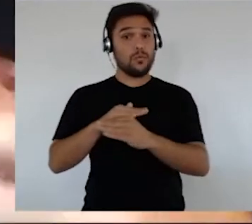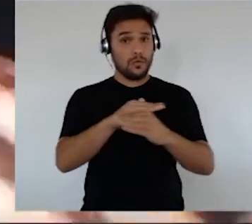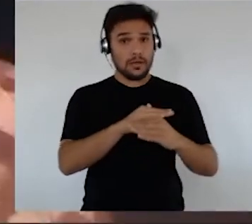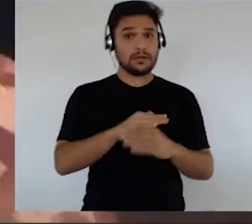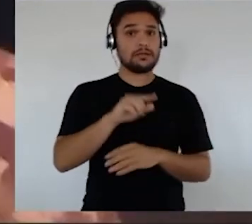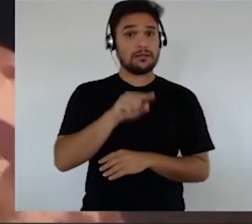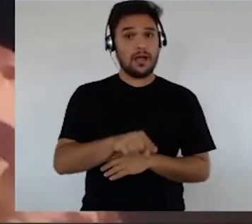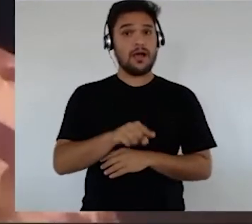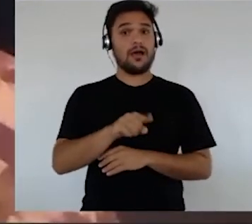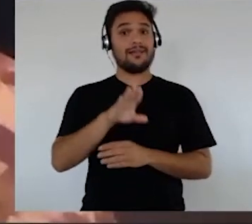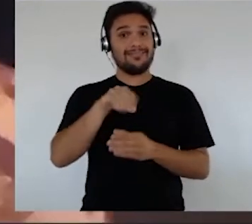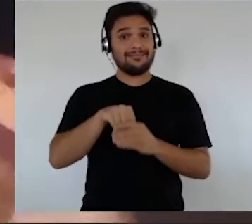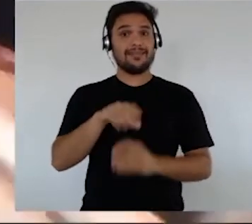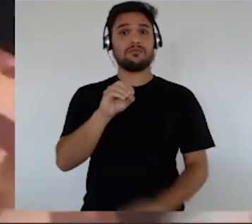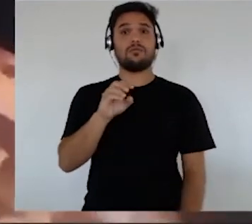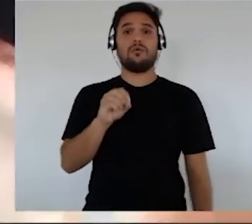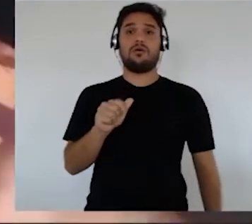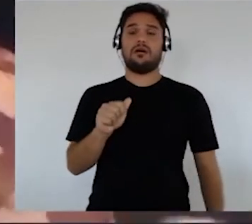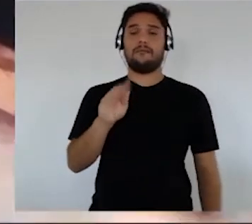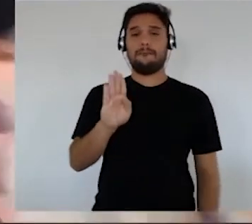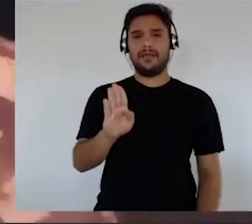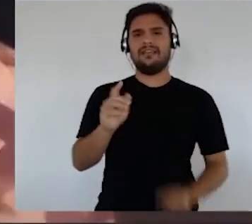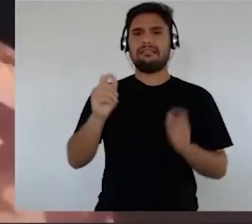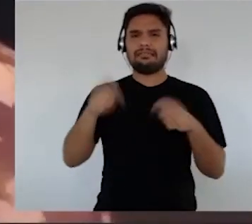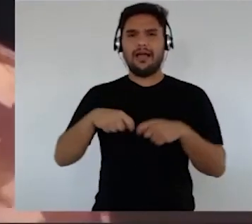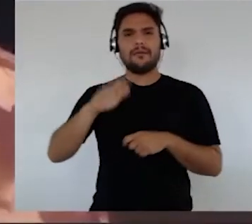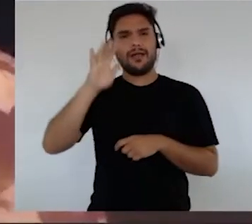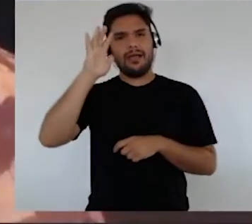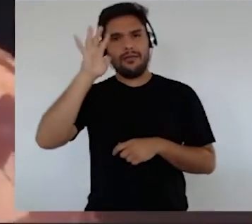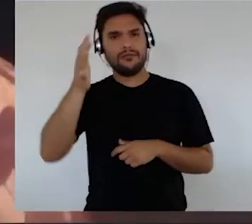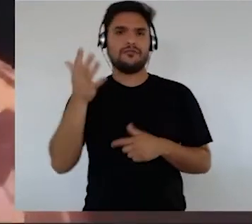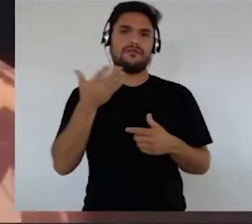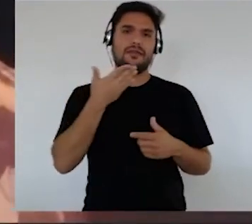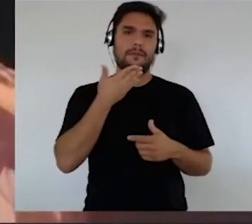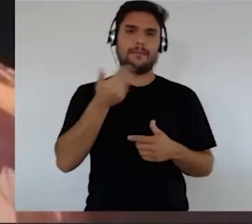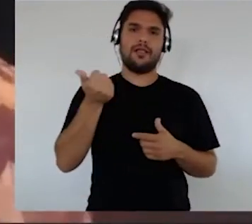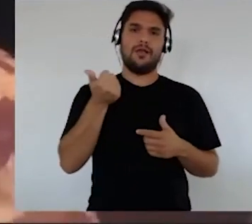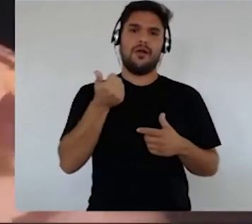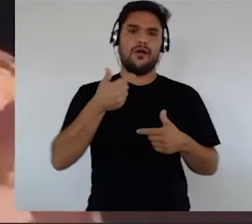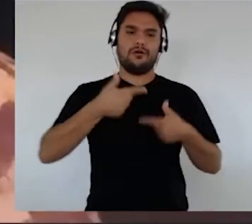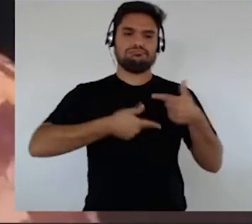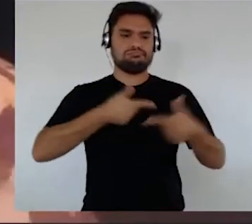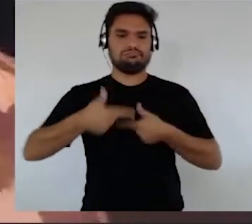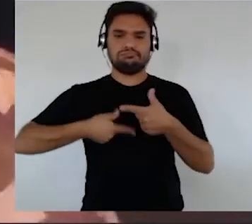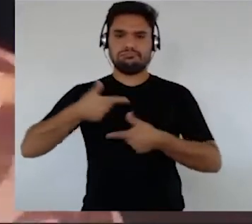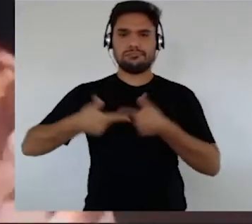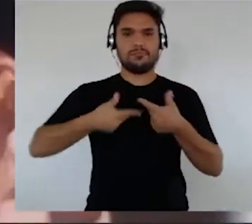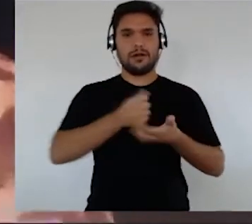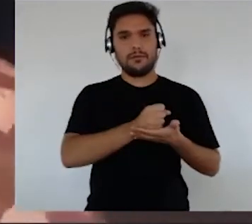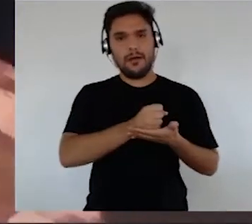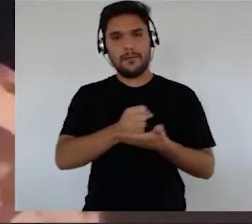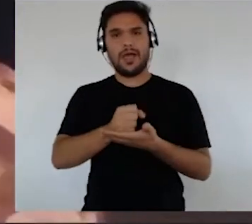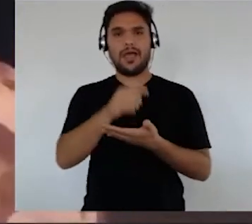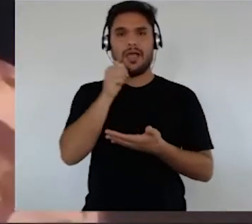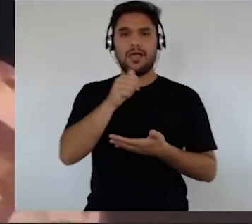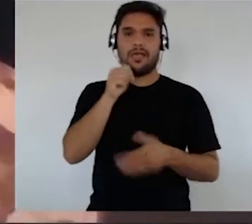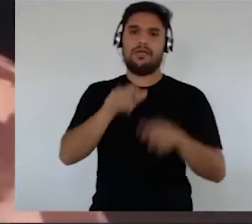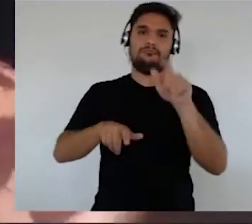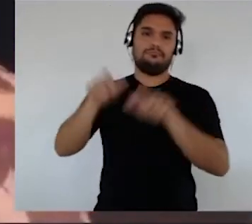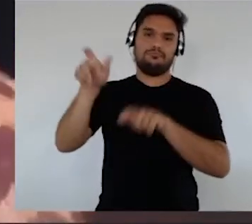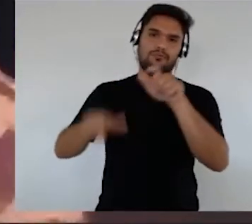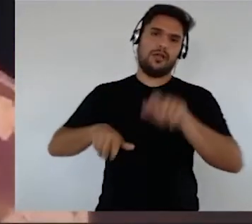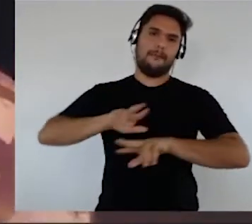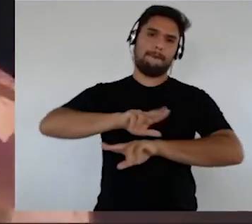igualitária na nossa entidade, a gente vai poder tratar de uma maneira melhor ações em prol dessas mulheres